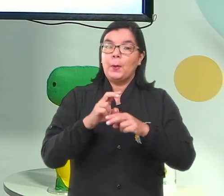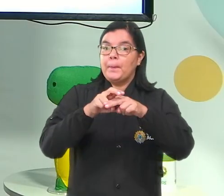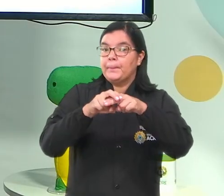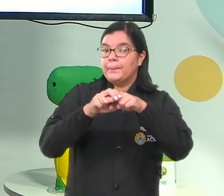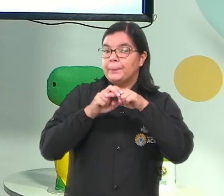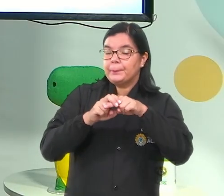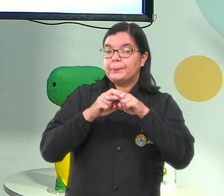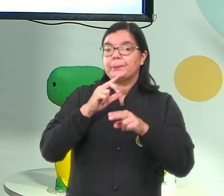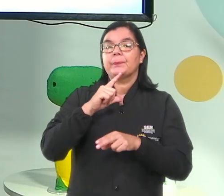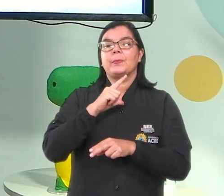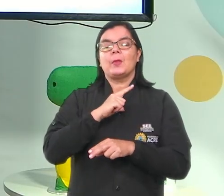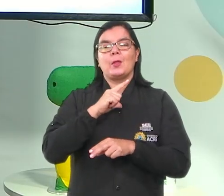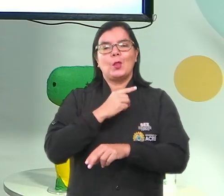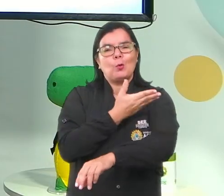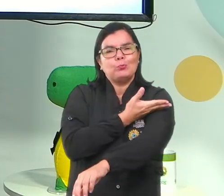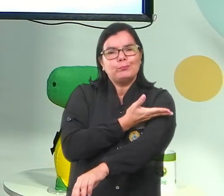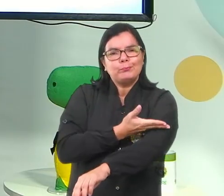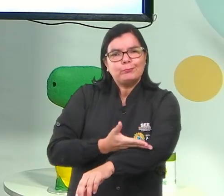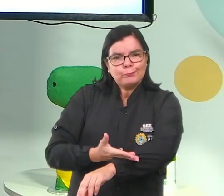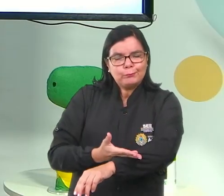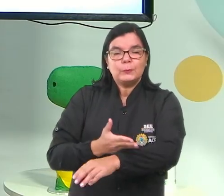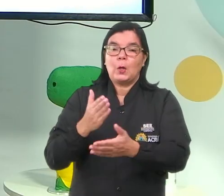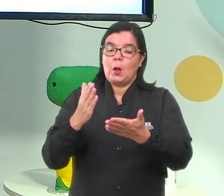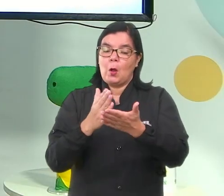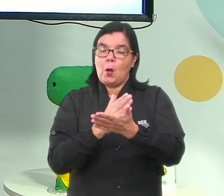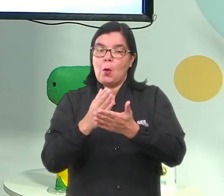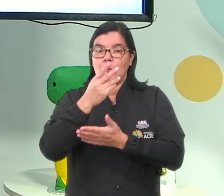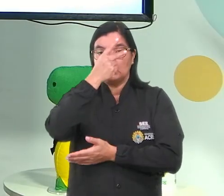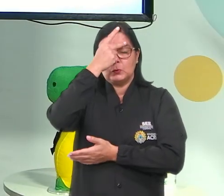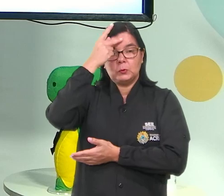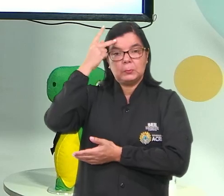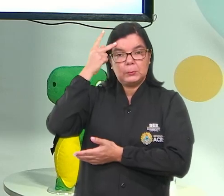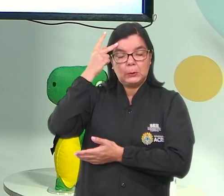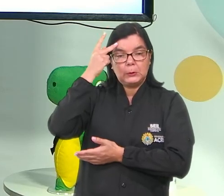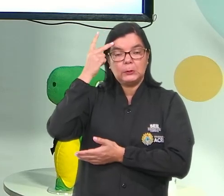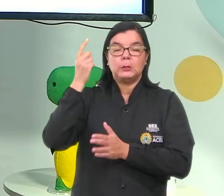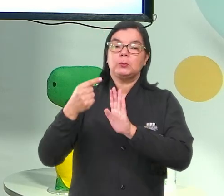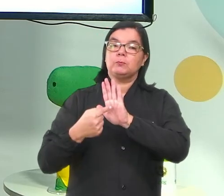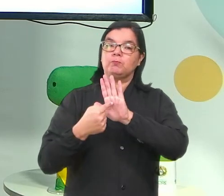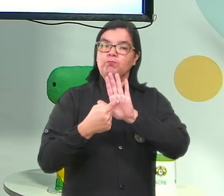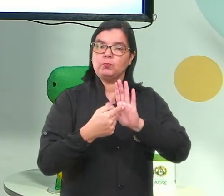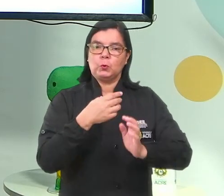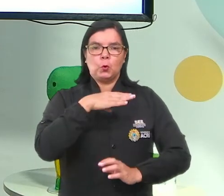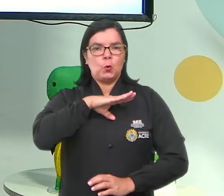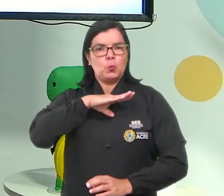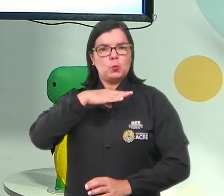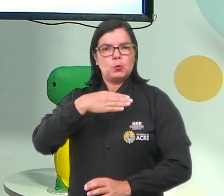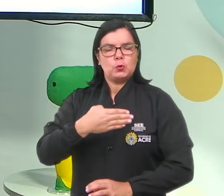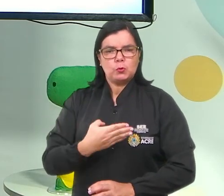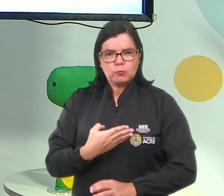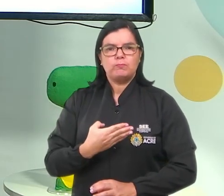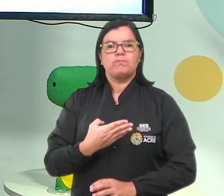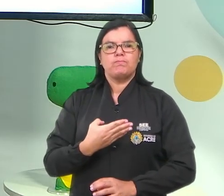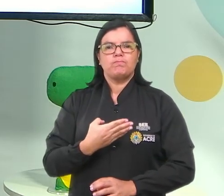nós temos hábitos, por isso que algumas pessoas manifestam atitudes